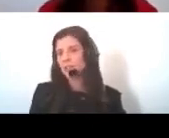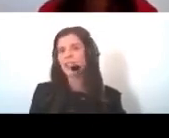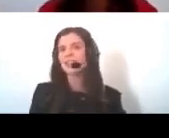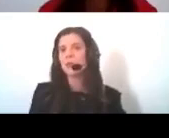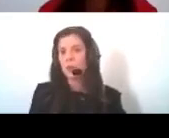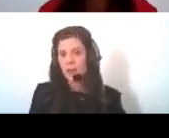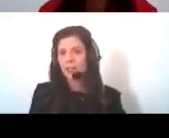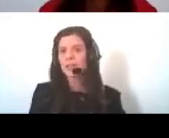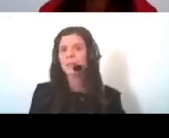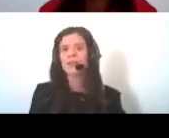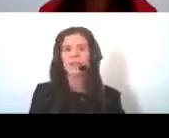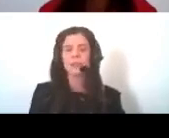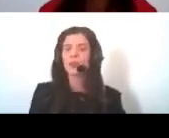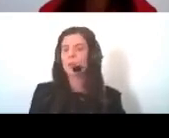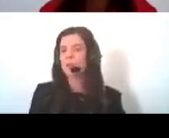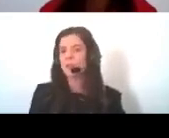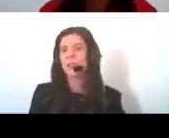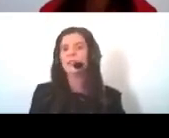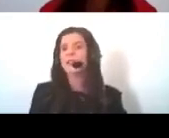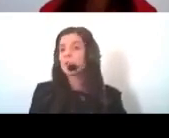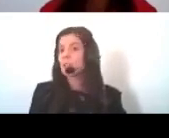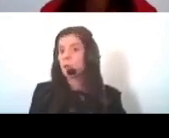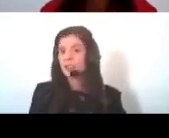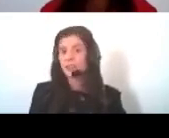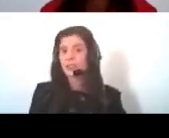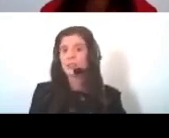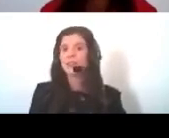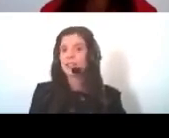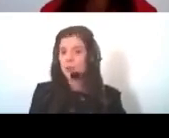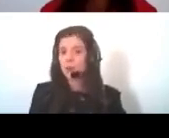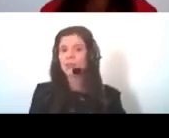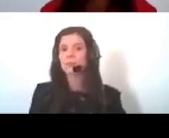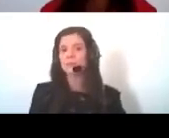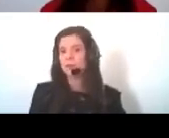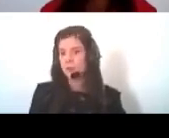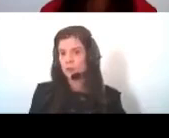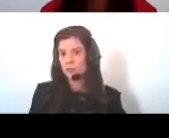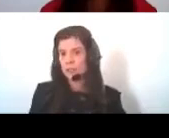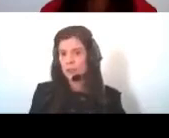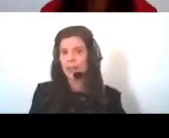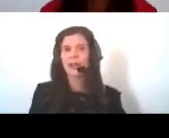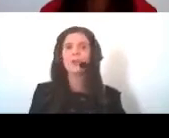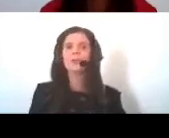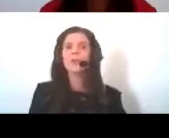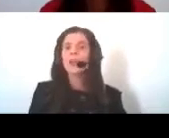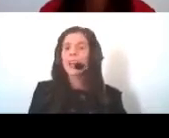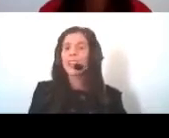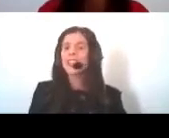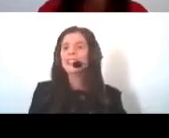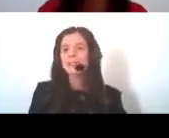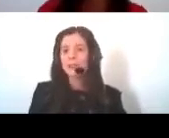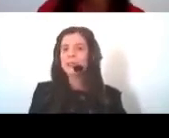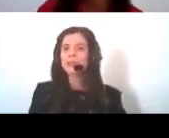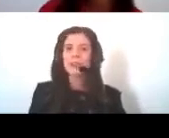sido candidato em algum momento, né, para vereador ou para prefeito, você não pode ter ficado sem prestar as contas do eleitoral. A